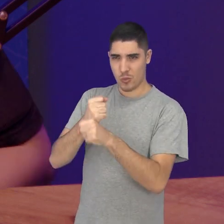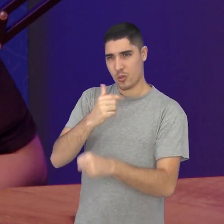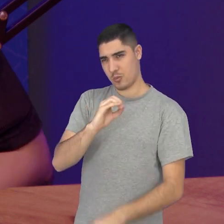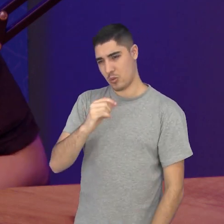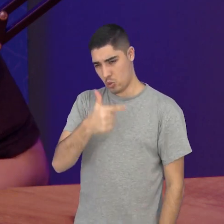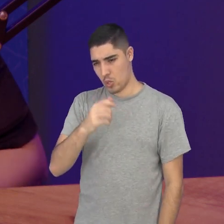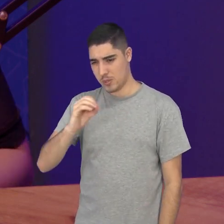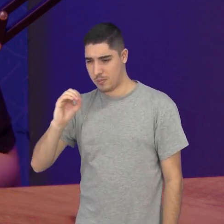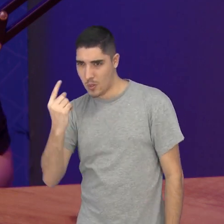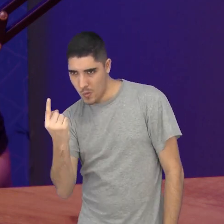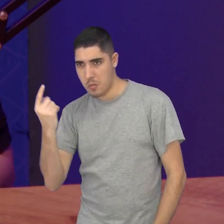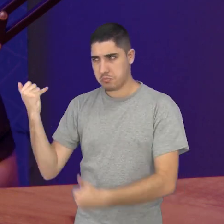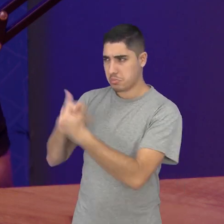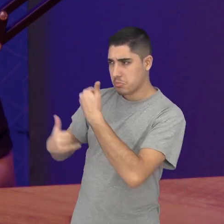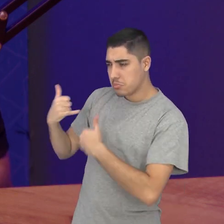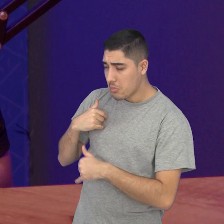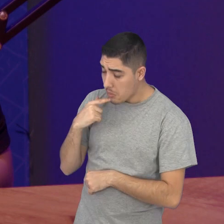apagão de 2001,